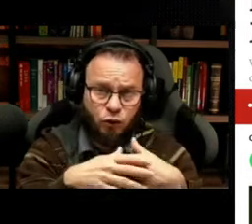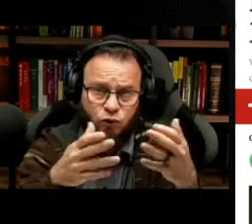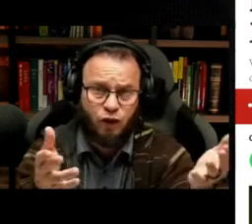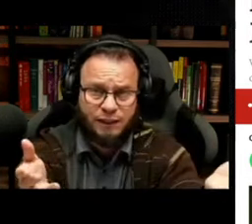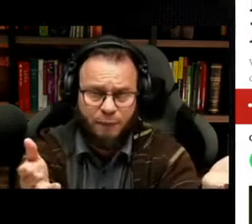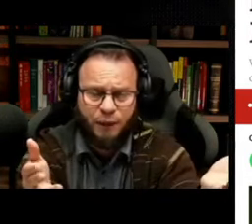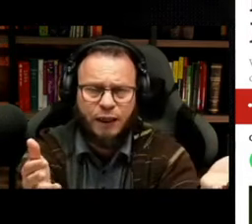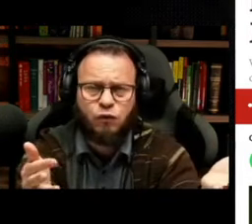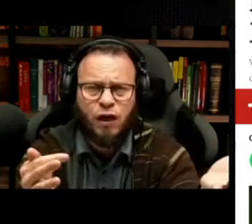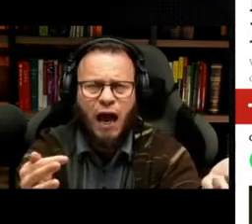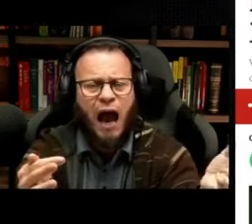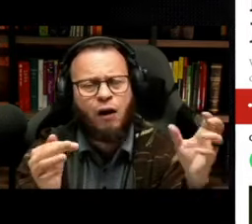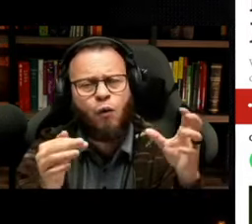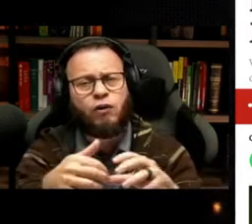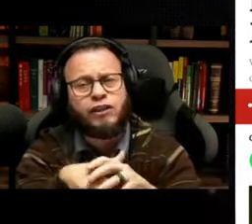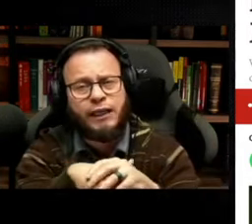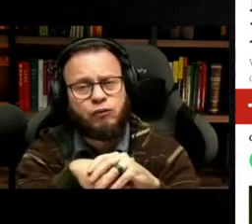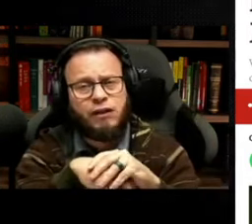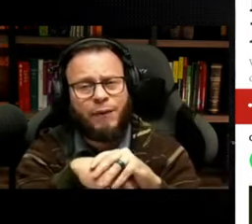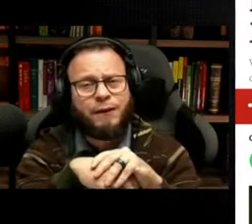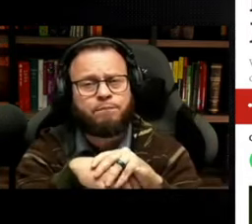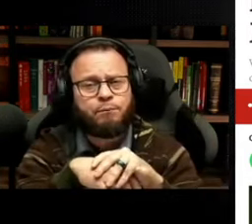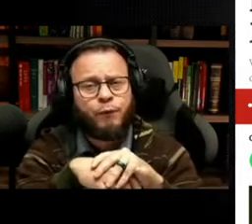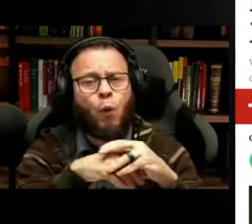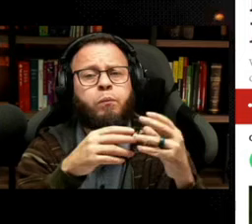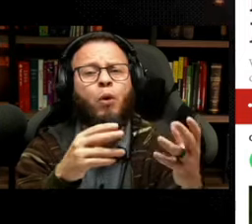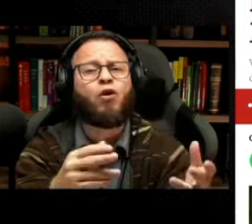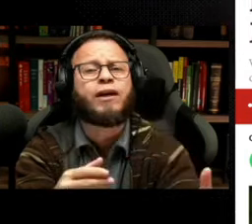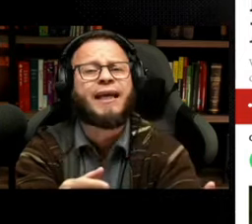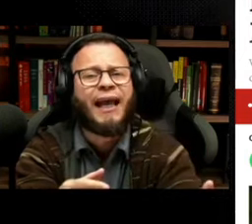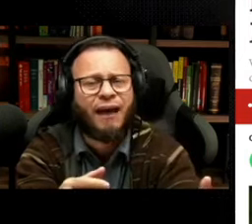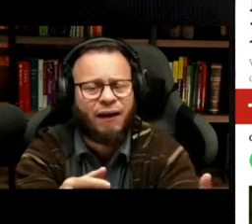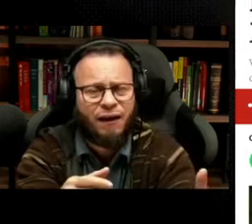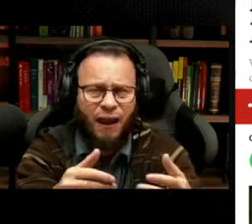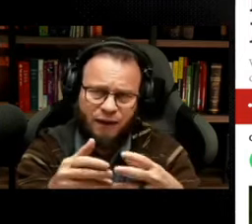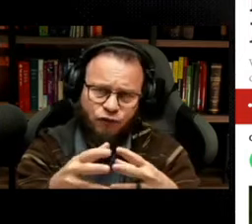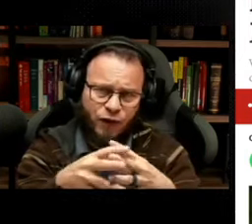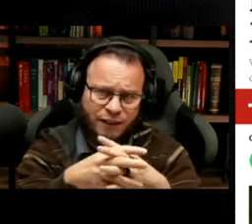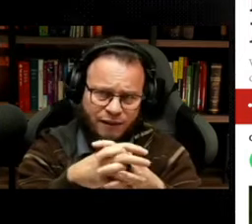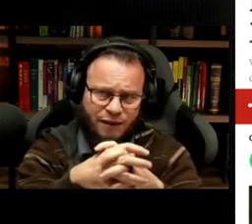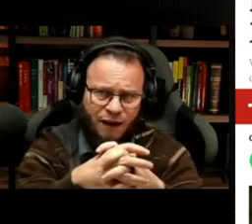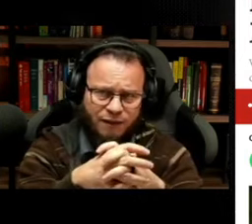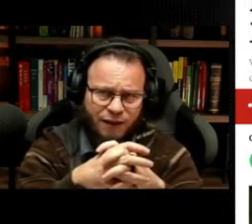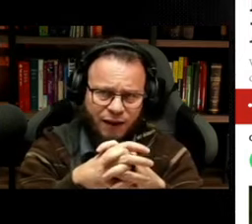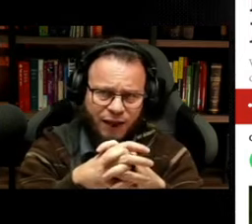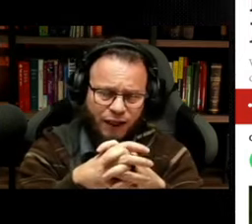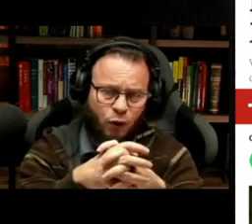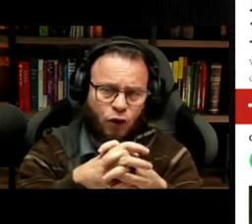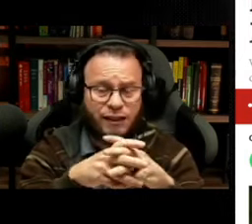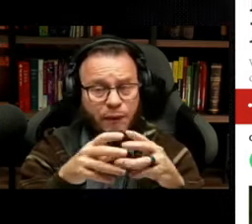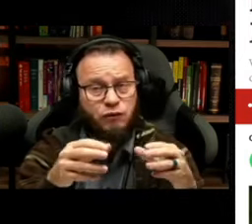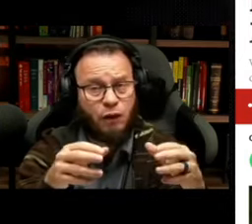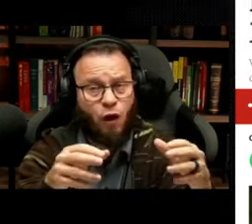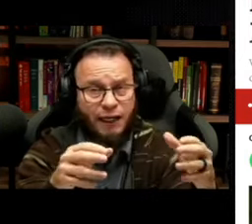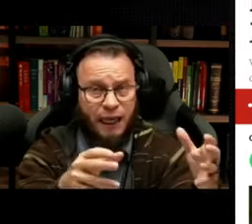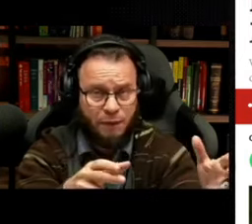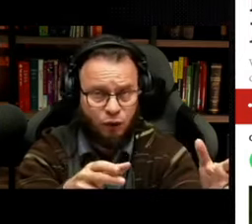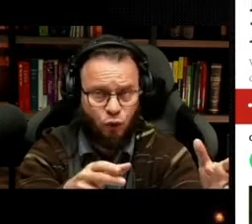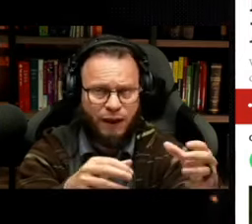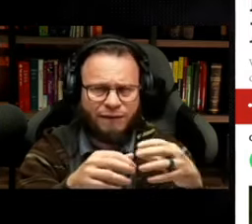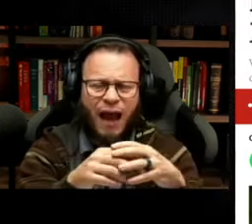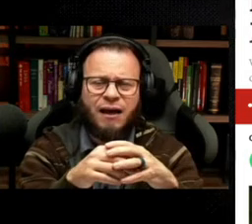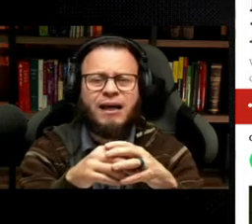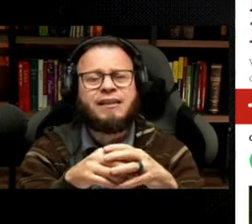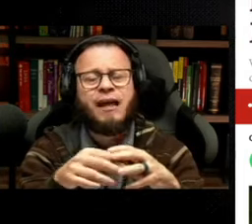aquilo que todos nós já sabíamos, agora nós queremos saber o porquê ela foi assassinada. Então nós sabemos agora quem